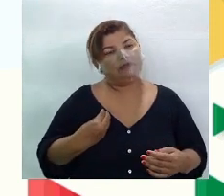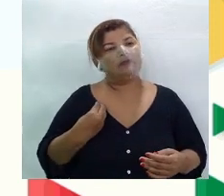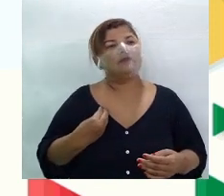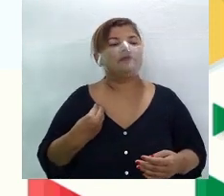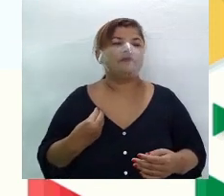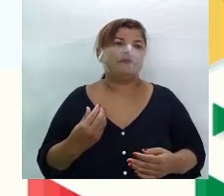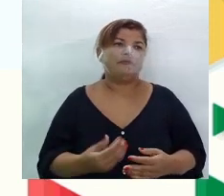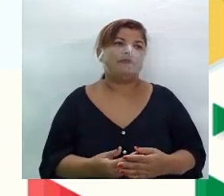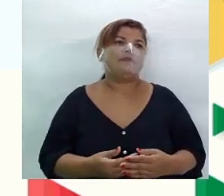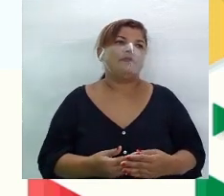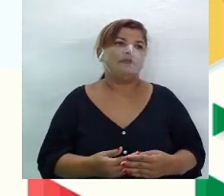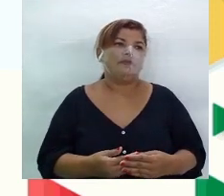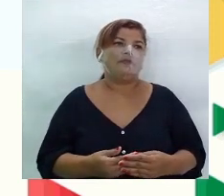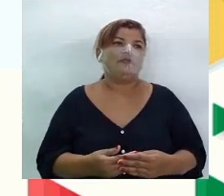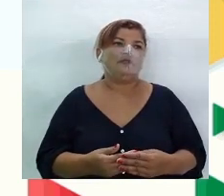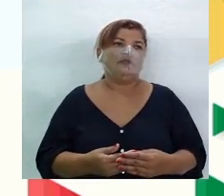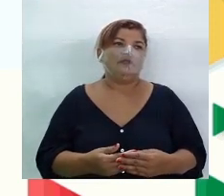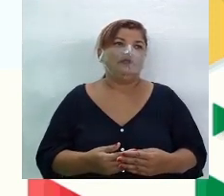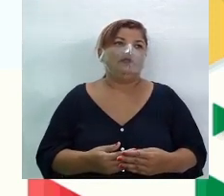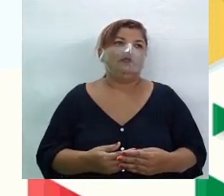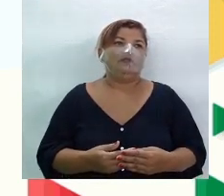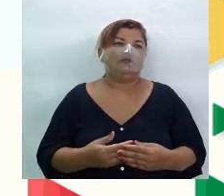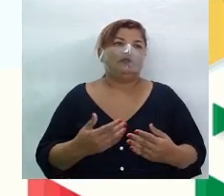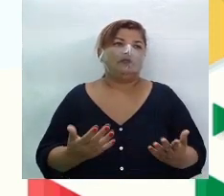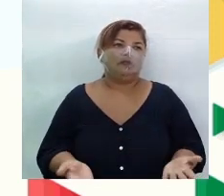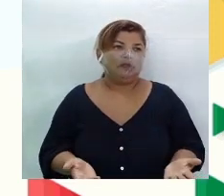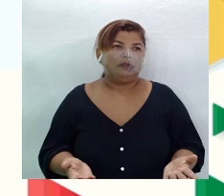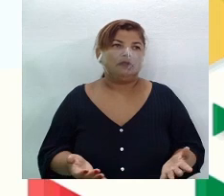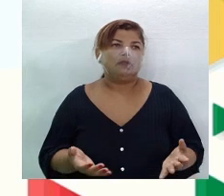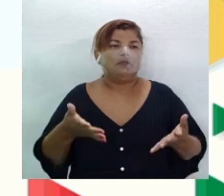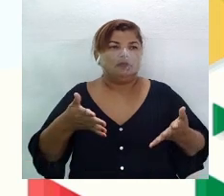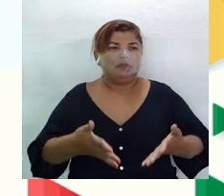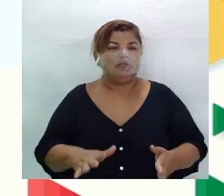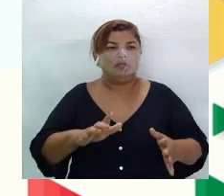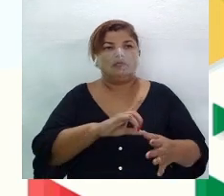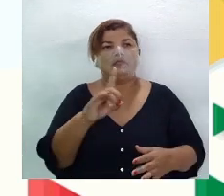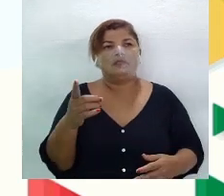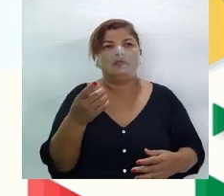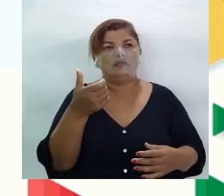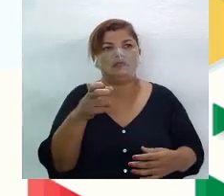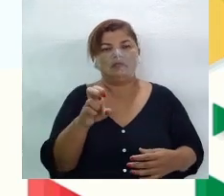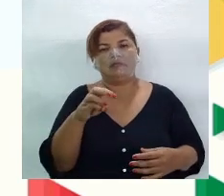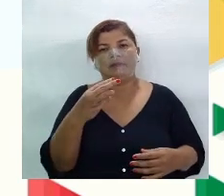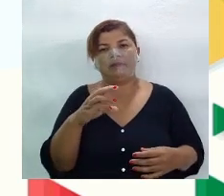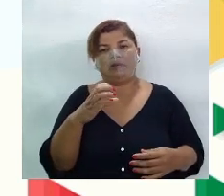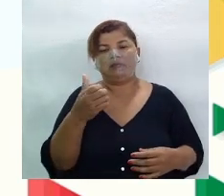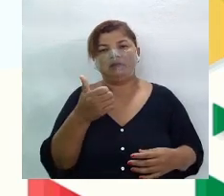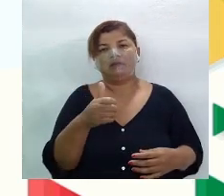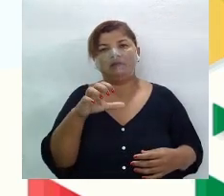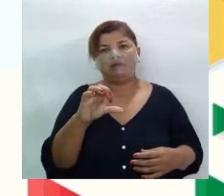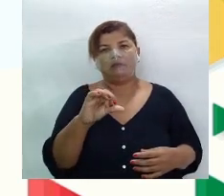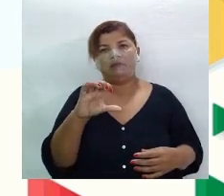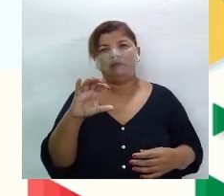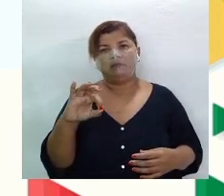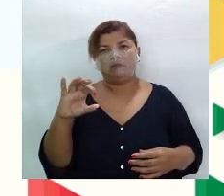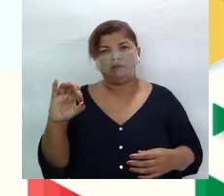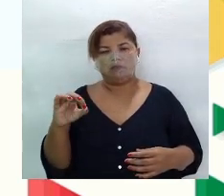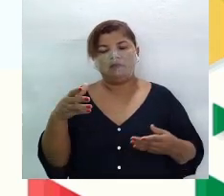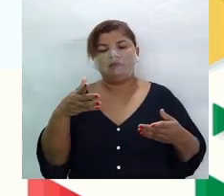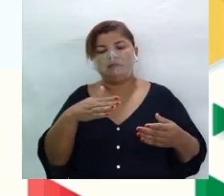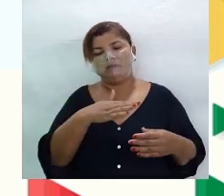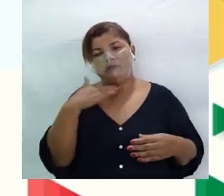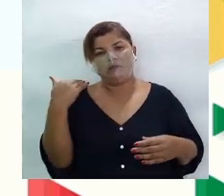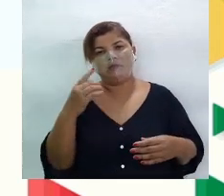ler, professor? Sim. Recife, nasceu em Recife no dia 15 de março de 1900 e faleceu também no Recife